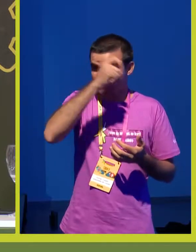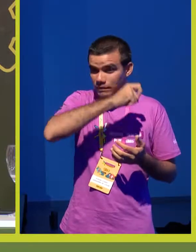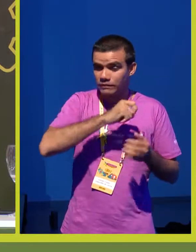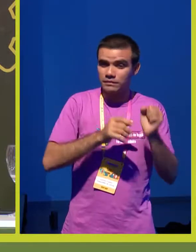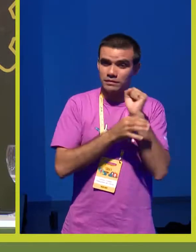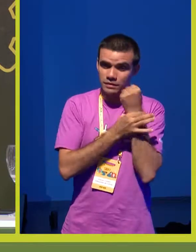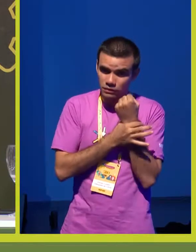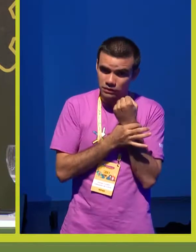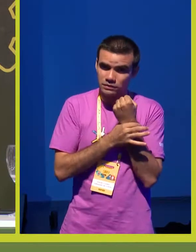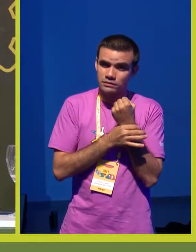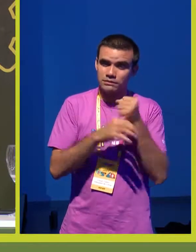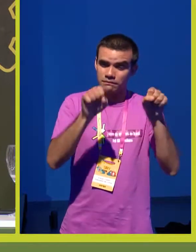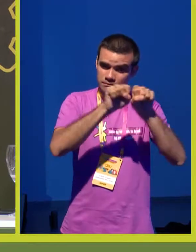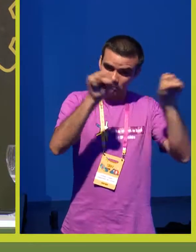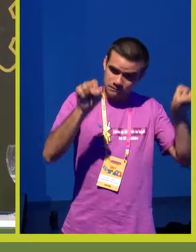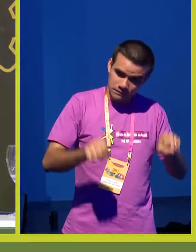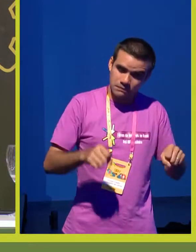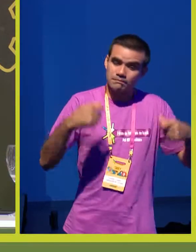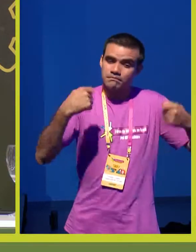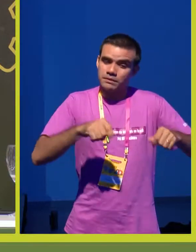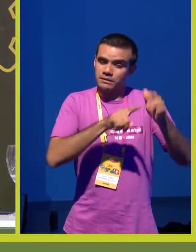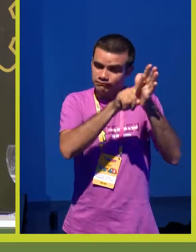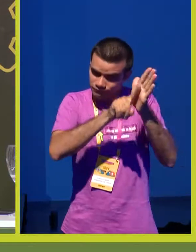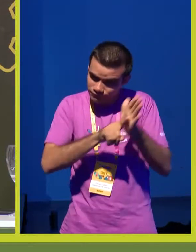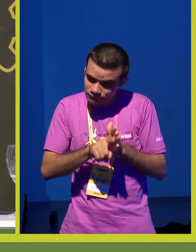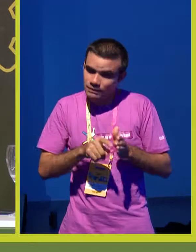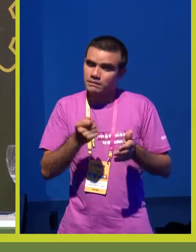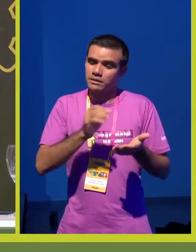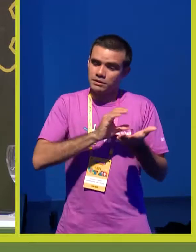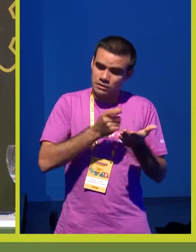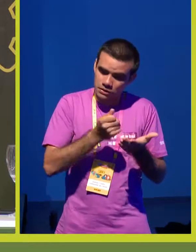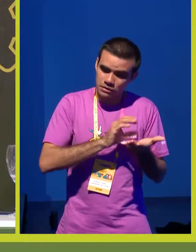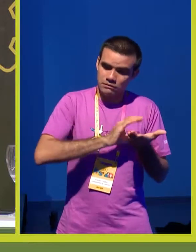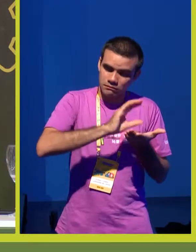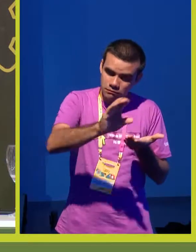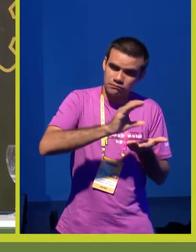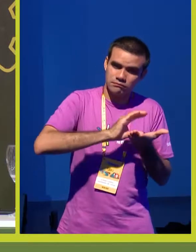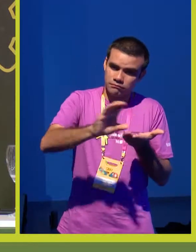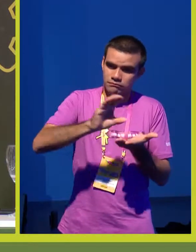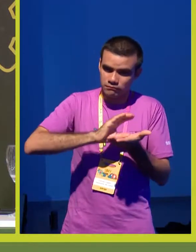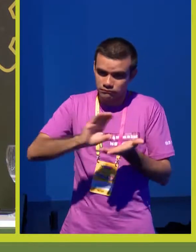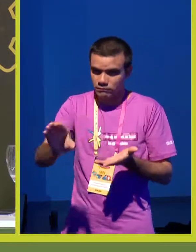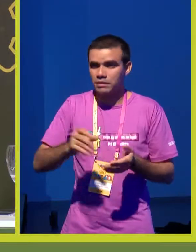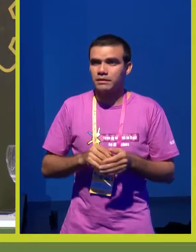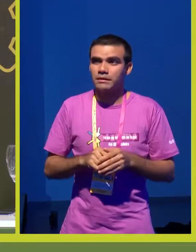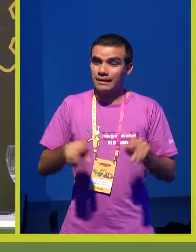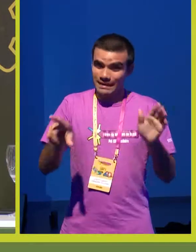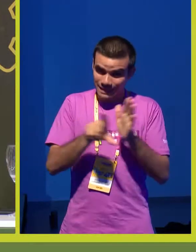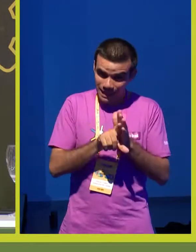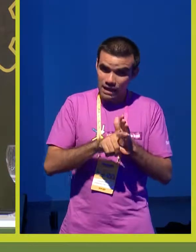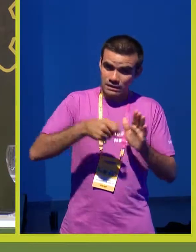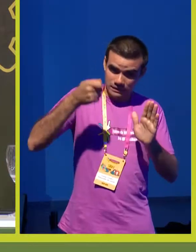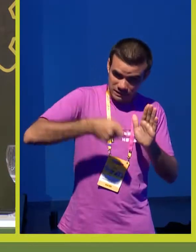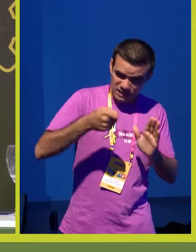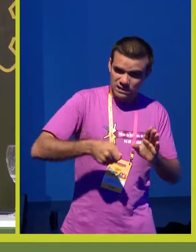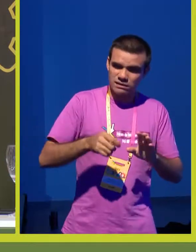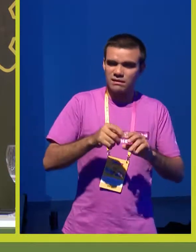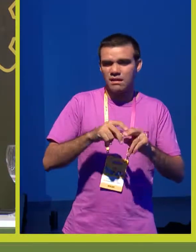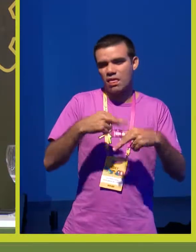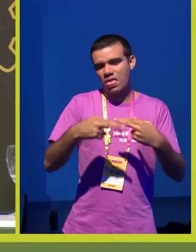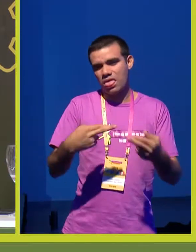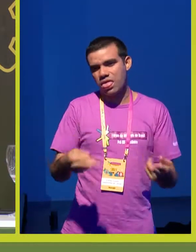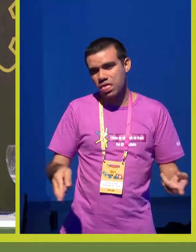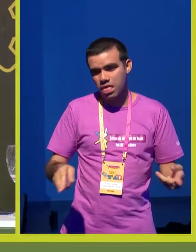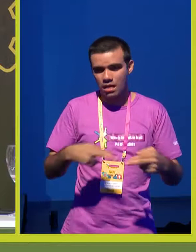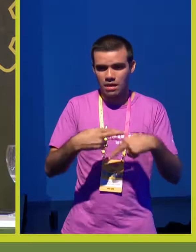segurança de sistemas que ainda exigem pesquisas e investimentos. Se uma lei passa a exigir que esses mecanismos sejam mais frouxos, na